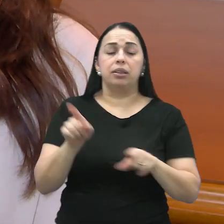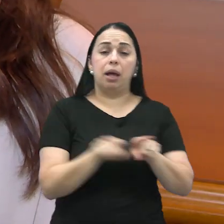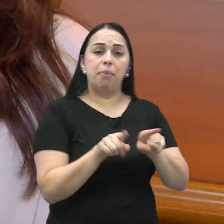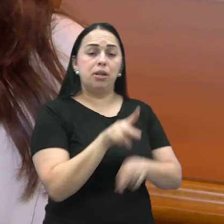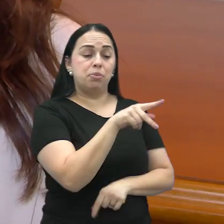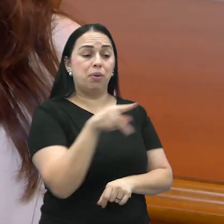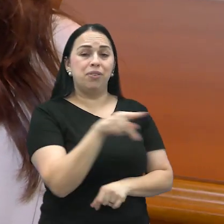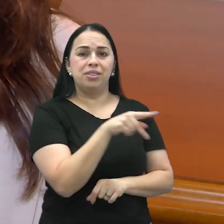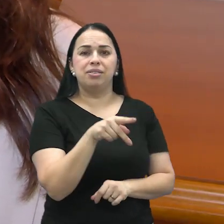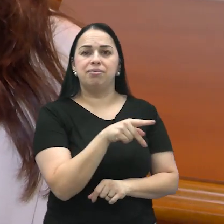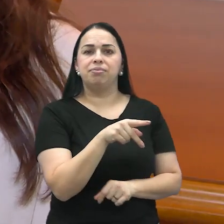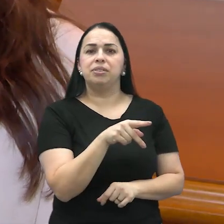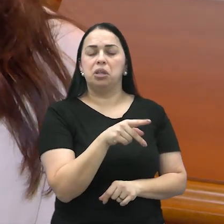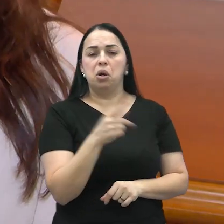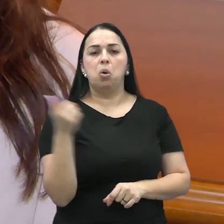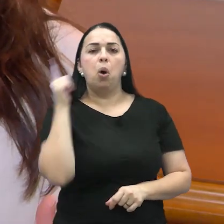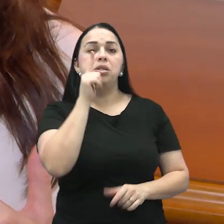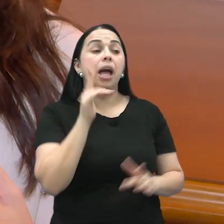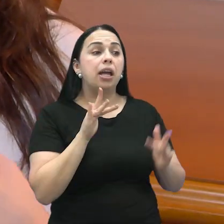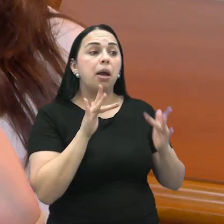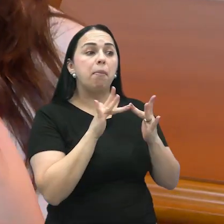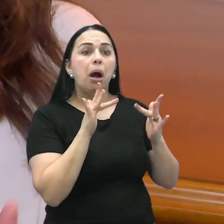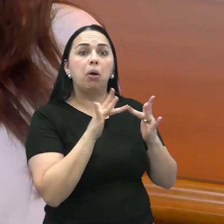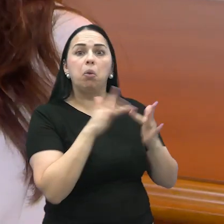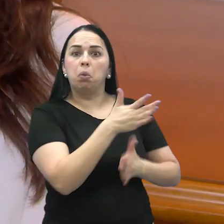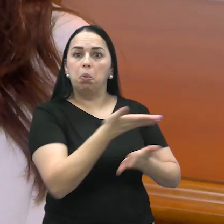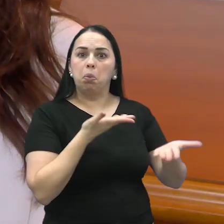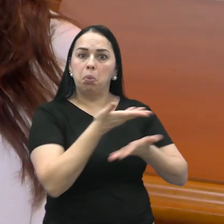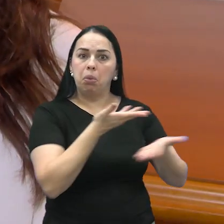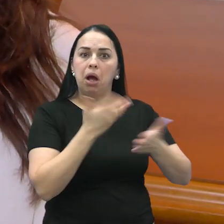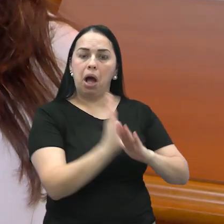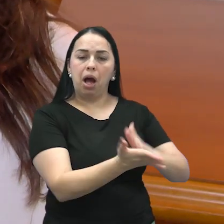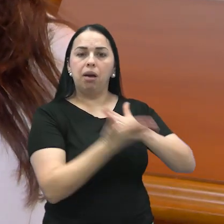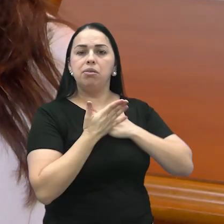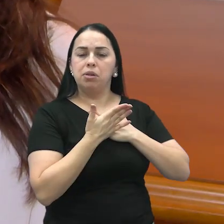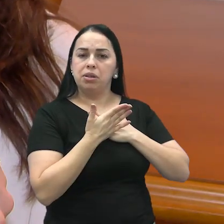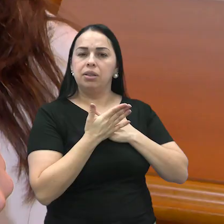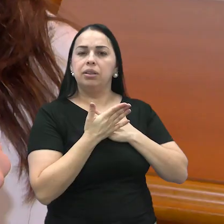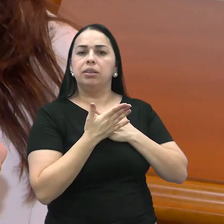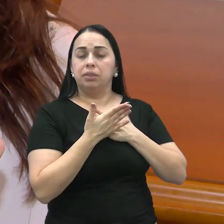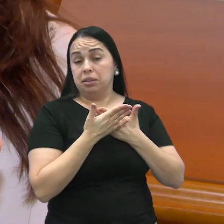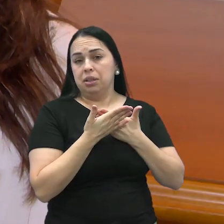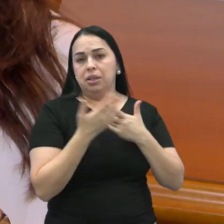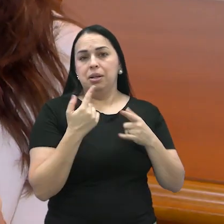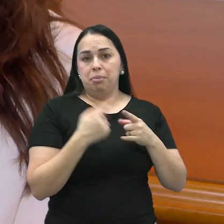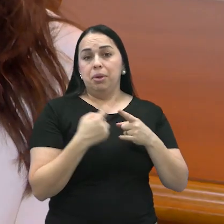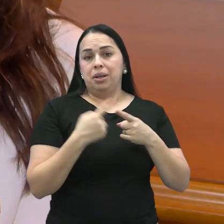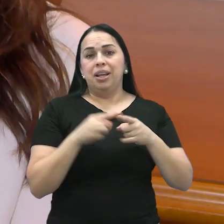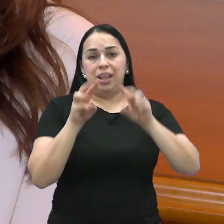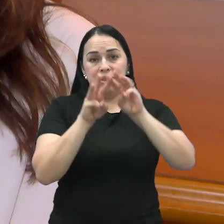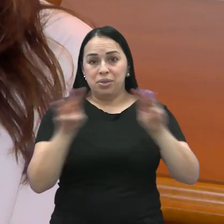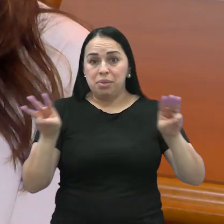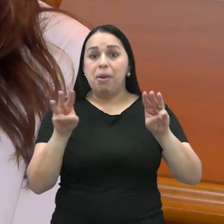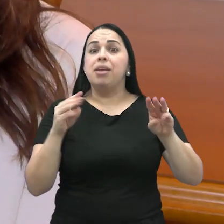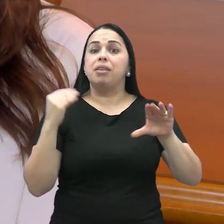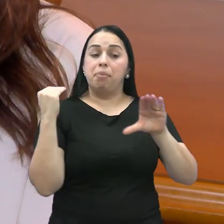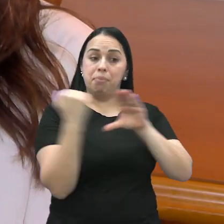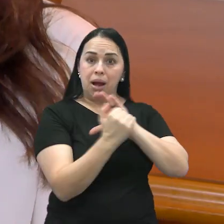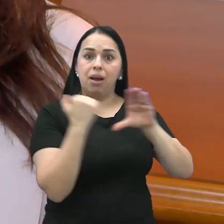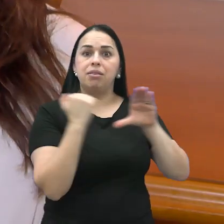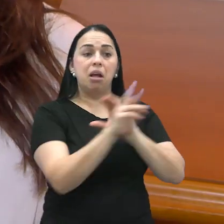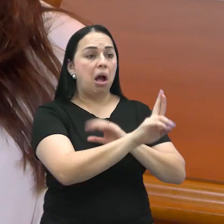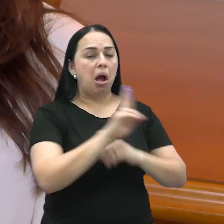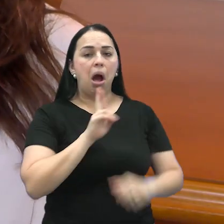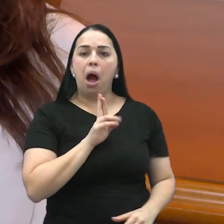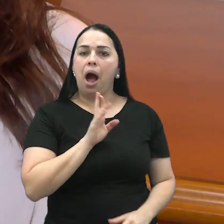Os professores também são muito acessíveis, né? Os tutores ajudam bastante a gente também por essa troca na plataforma pelos e-mails, a gente